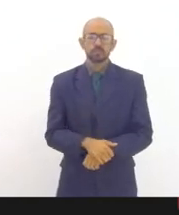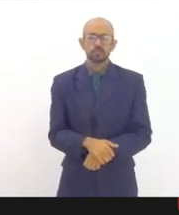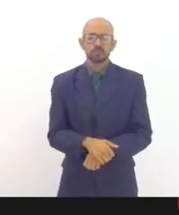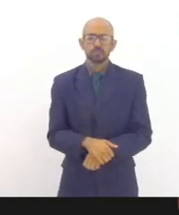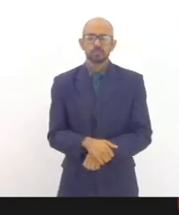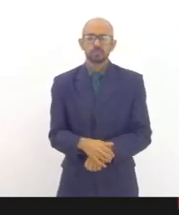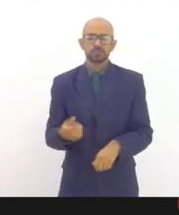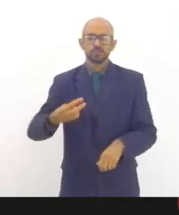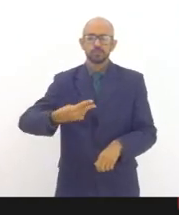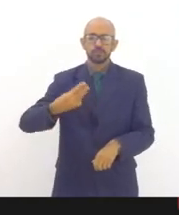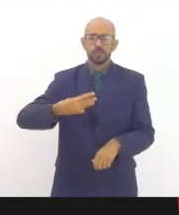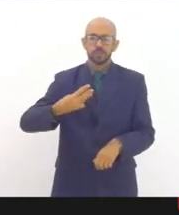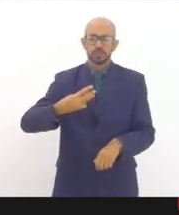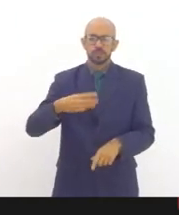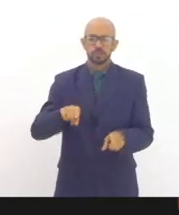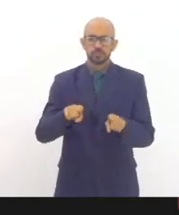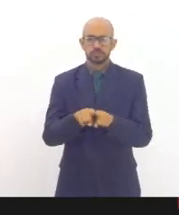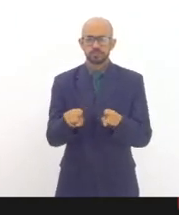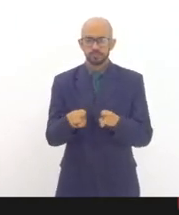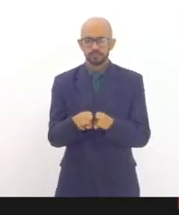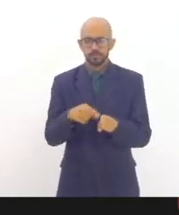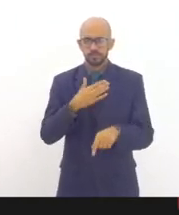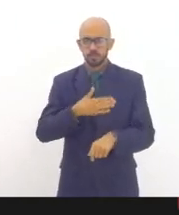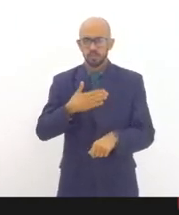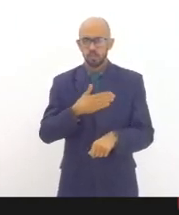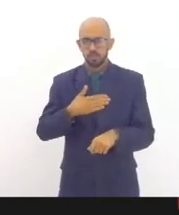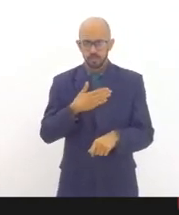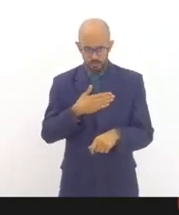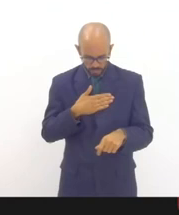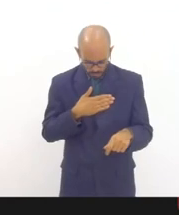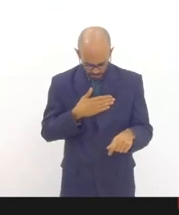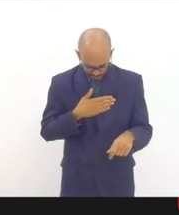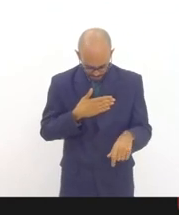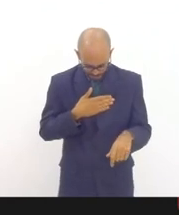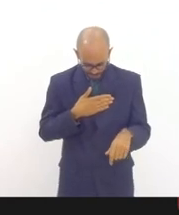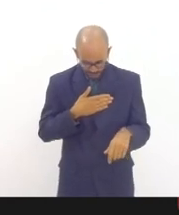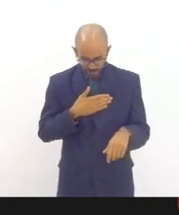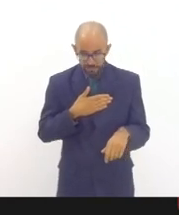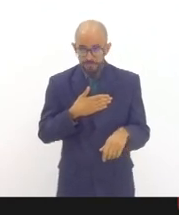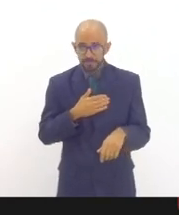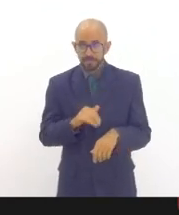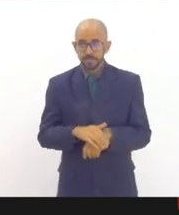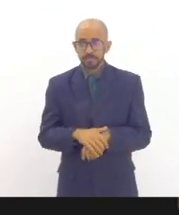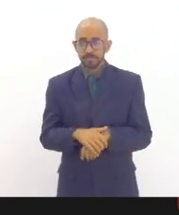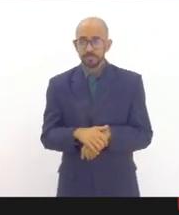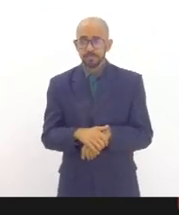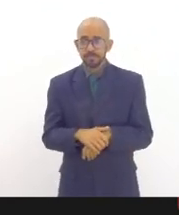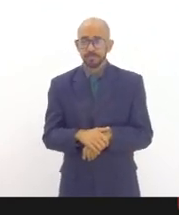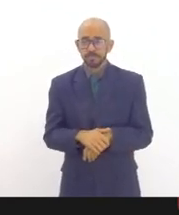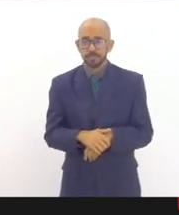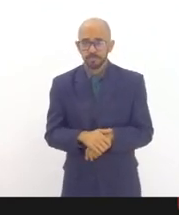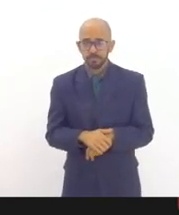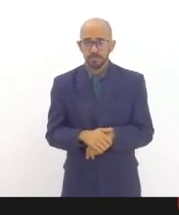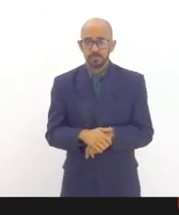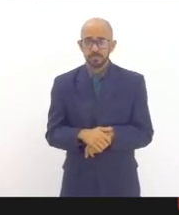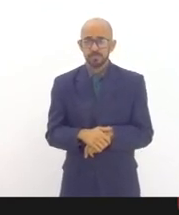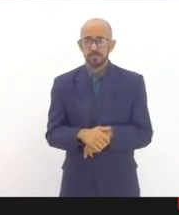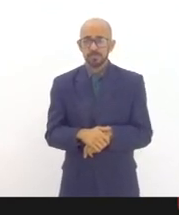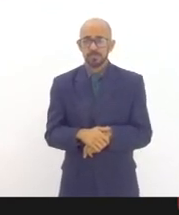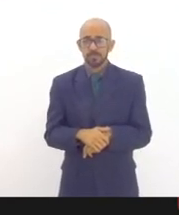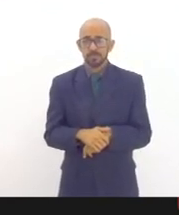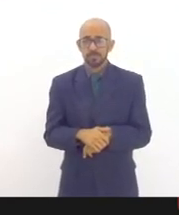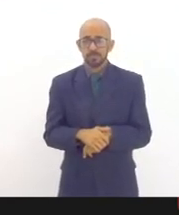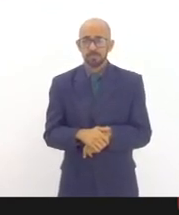a terceira coisa que eu queria colocar neste momento... Um minuto, Madureira. Aproveitar esse meu